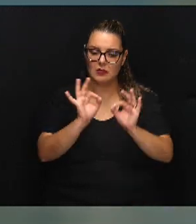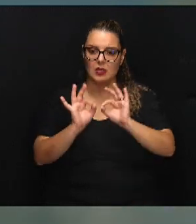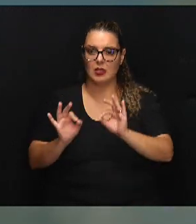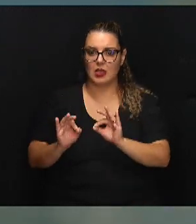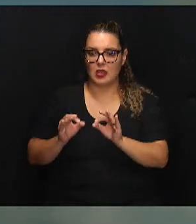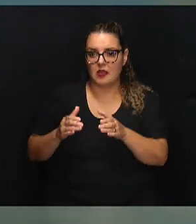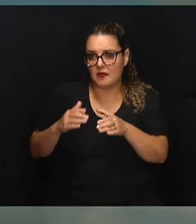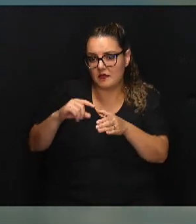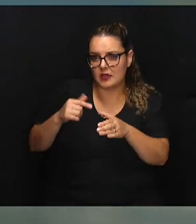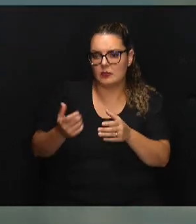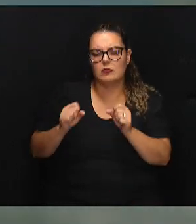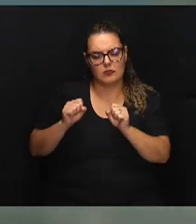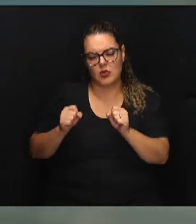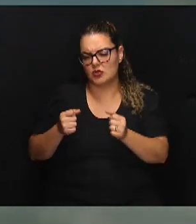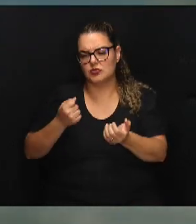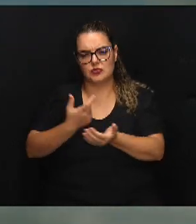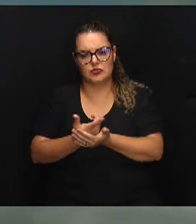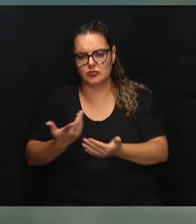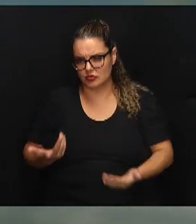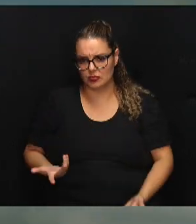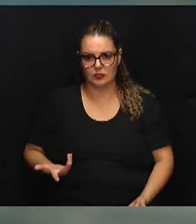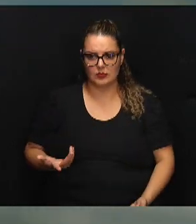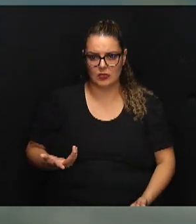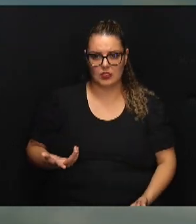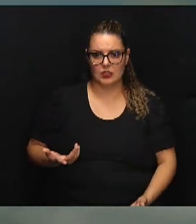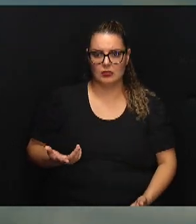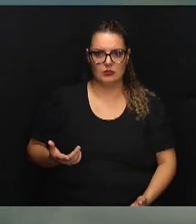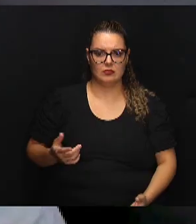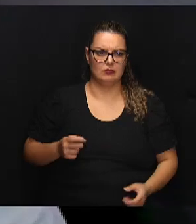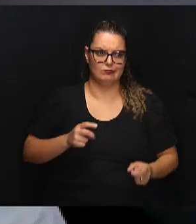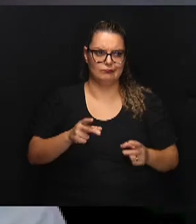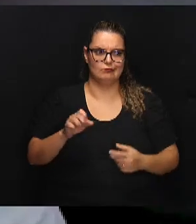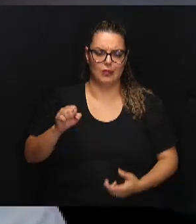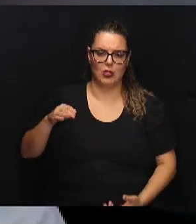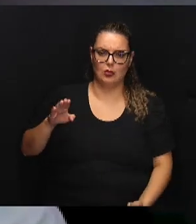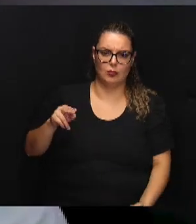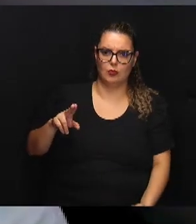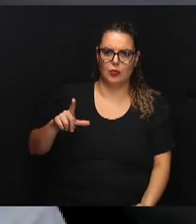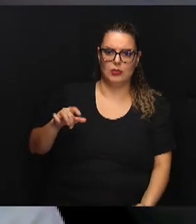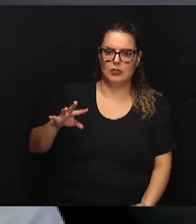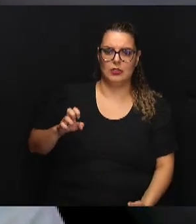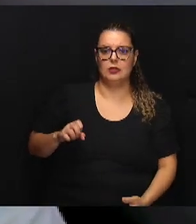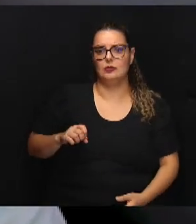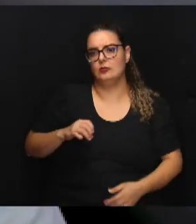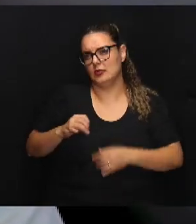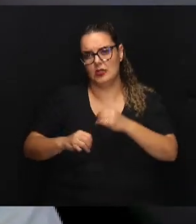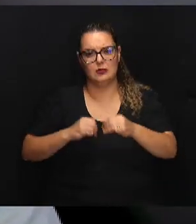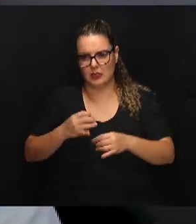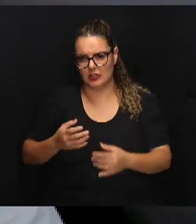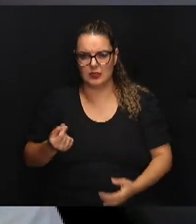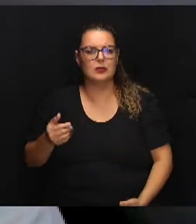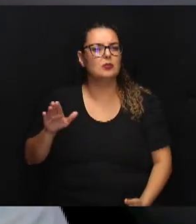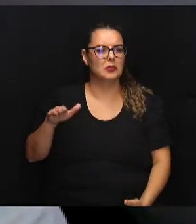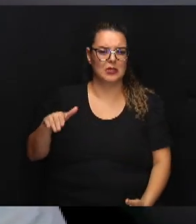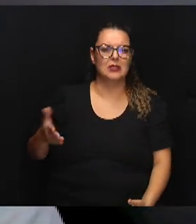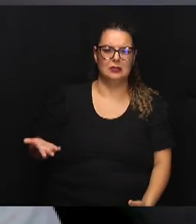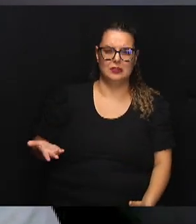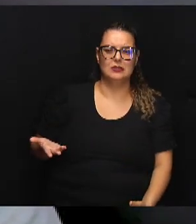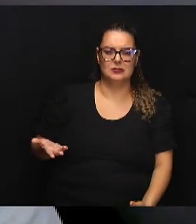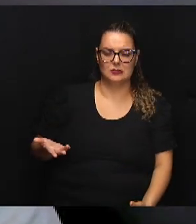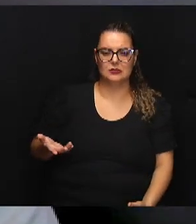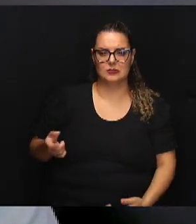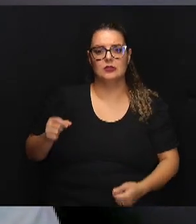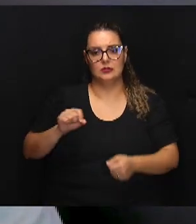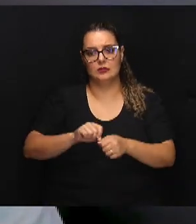Você pode comprar isso por exemplo, em vendedor ambulante ou mesmo por compra digital. Eles são bem baratinhos e eles fazem